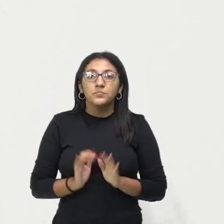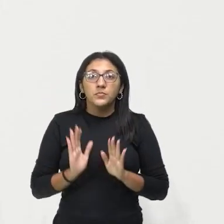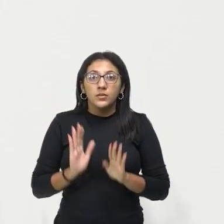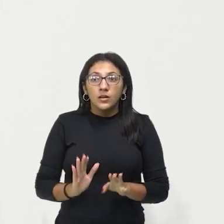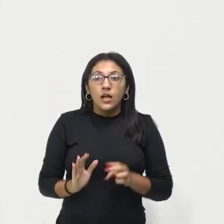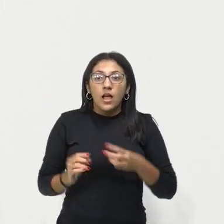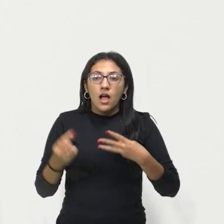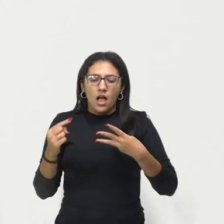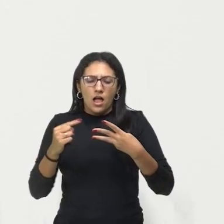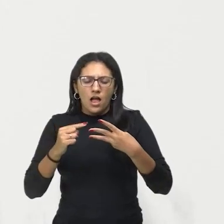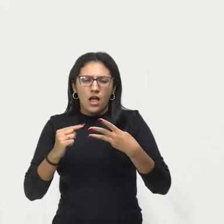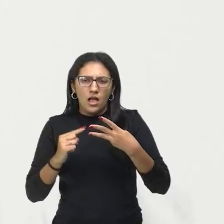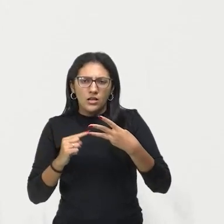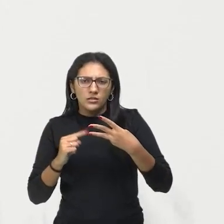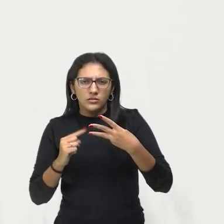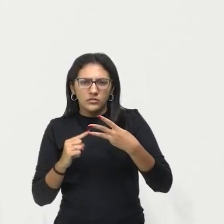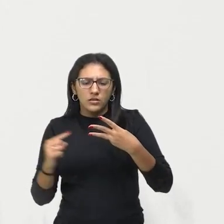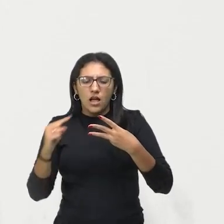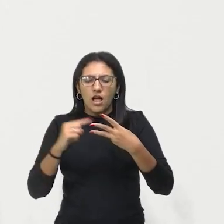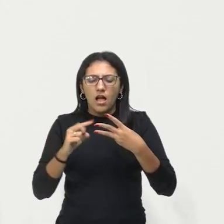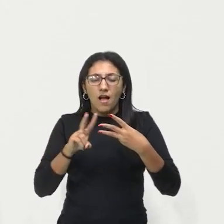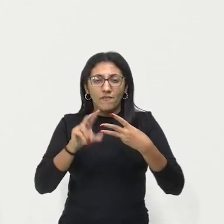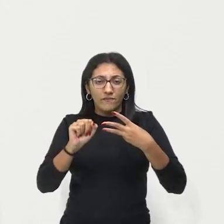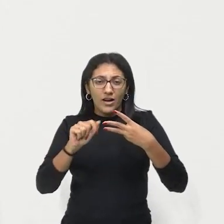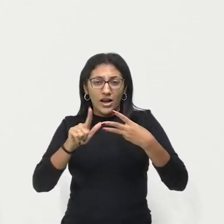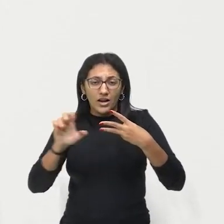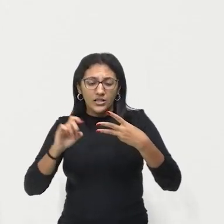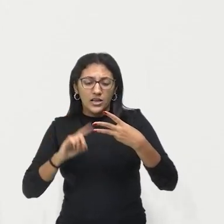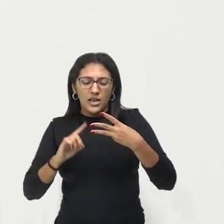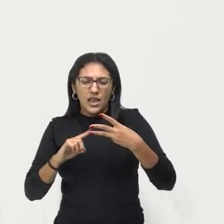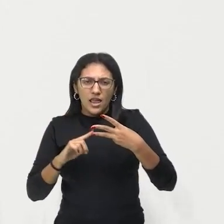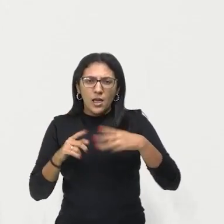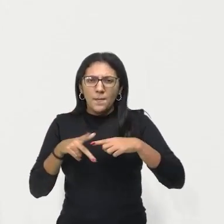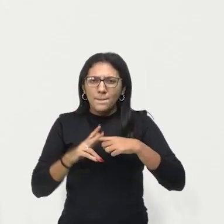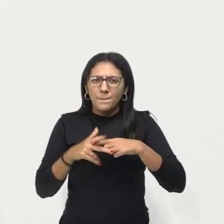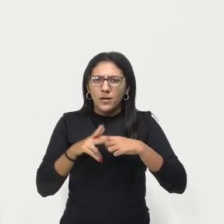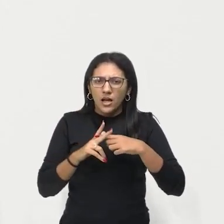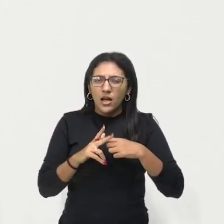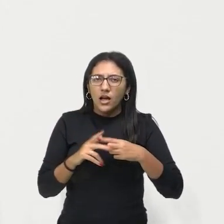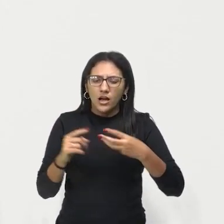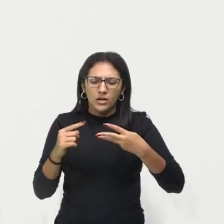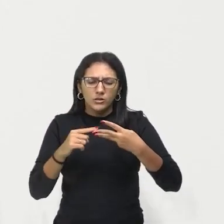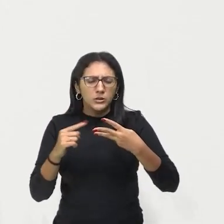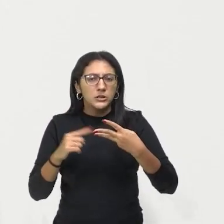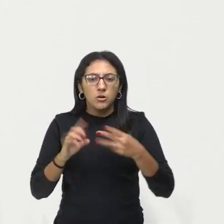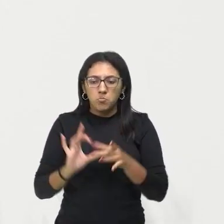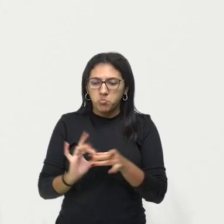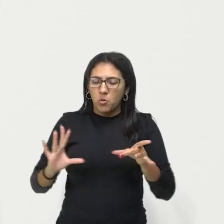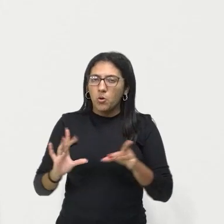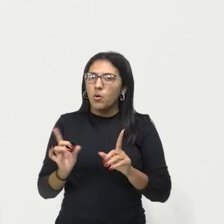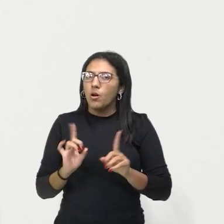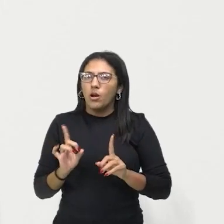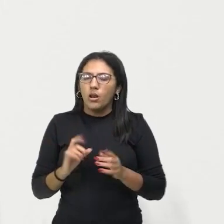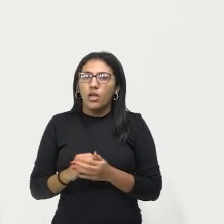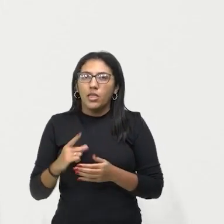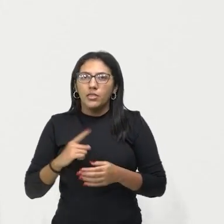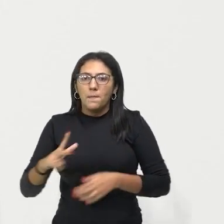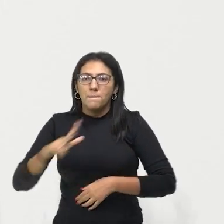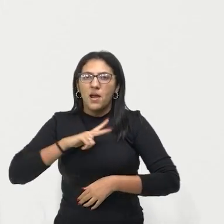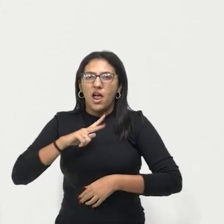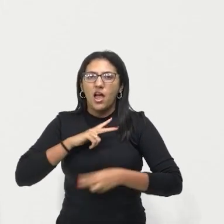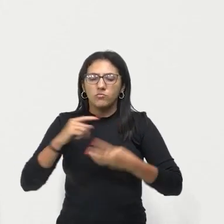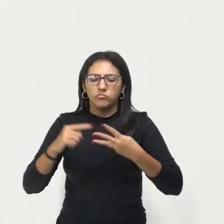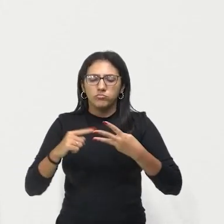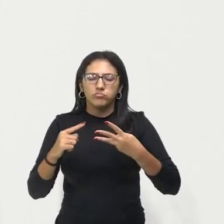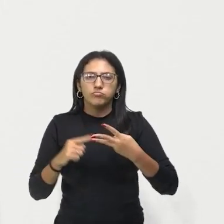Companhia Nacional de Motores e a Companhia Vale do Rio Doce não são mais empresas públicas. Elas foram privatizadas no